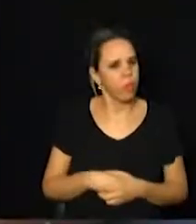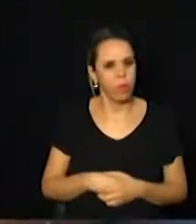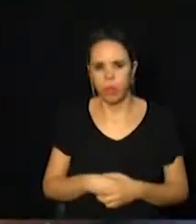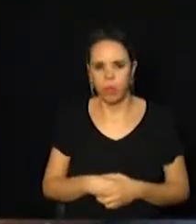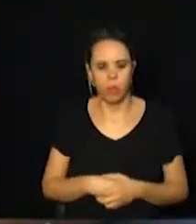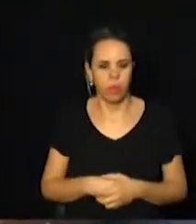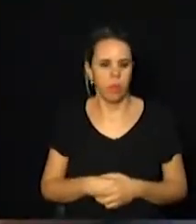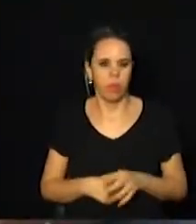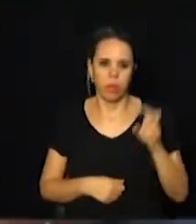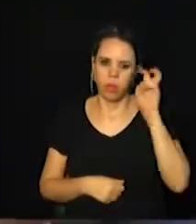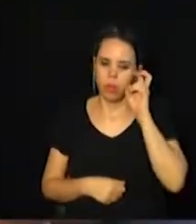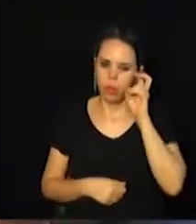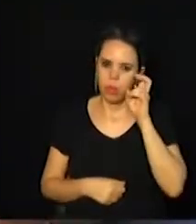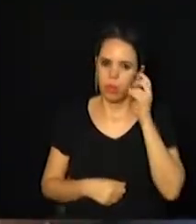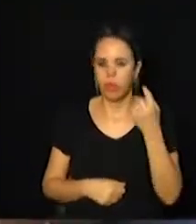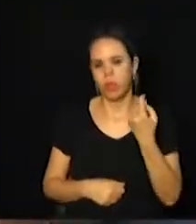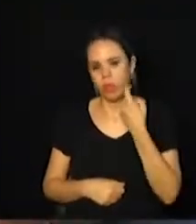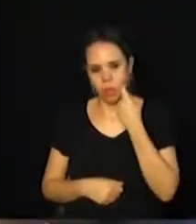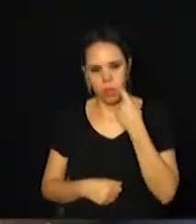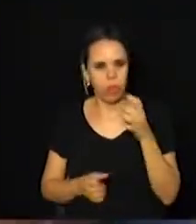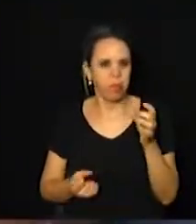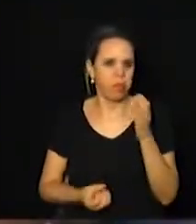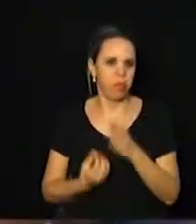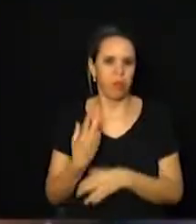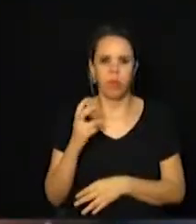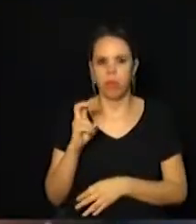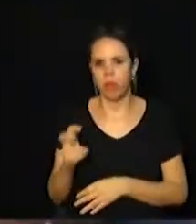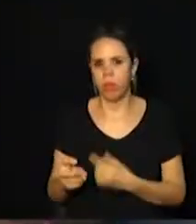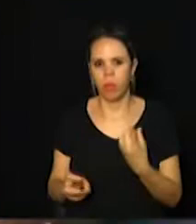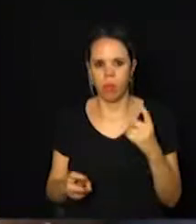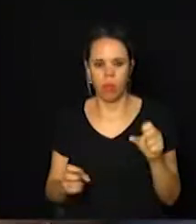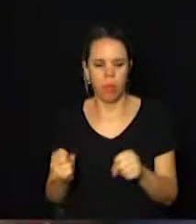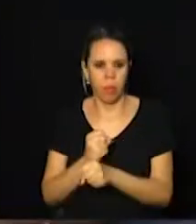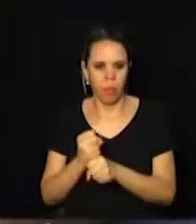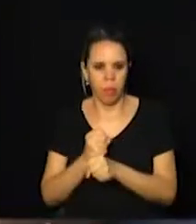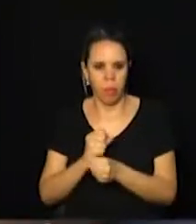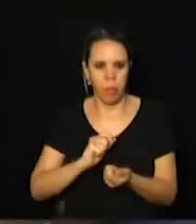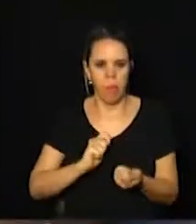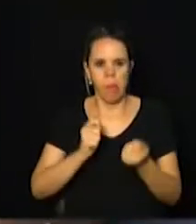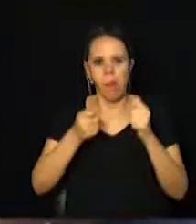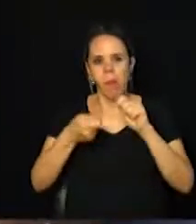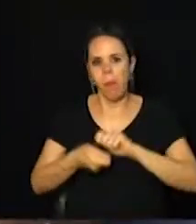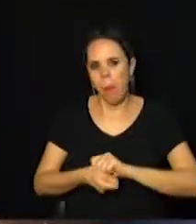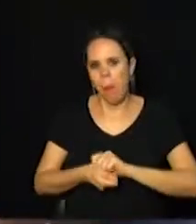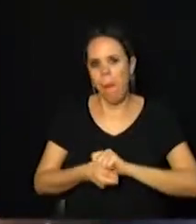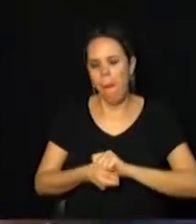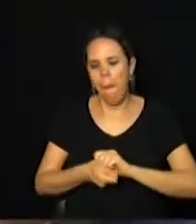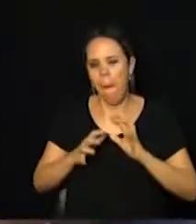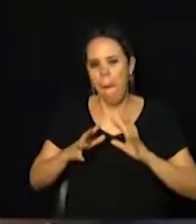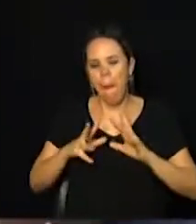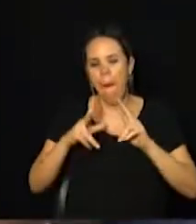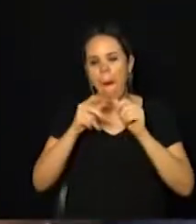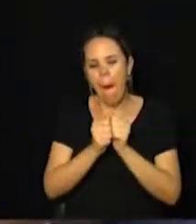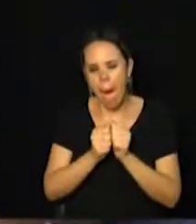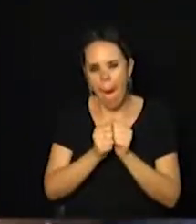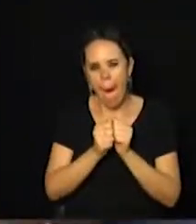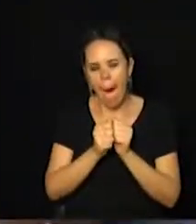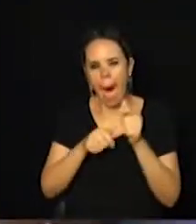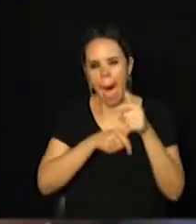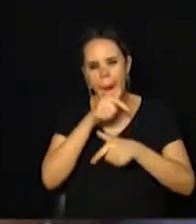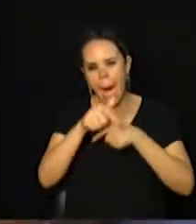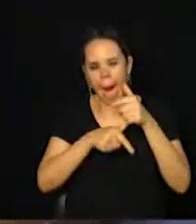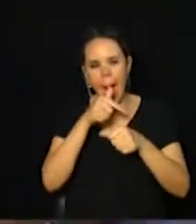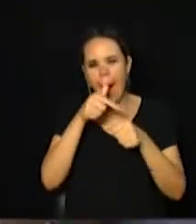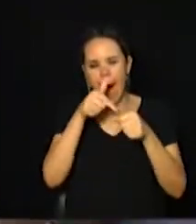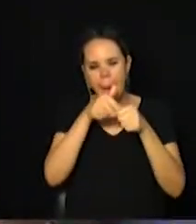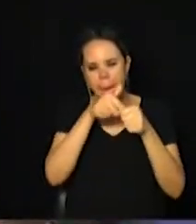quinta e na sexta tá funcionando leva assim seis dez anos para se adaptando todo mercado de